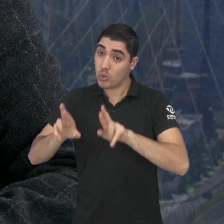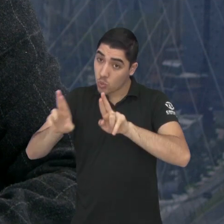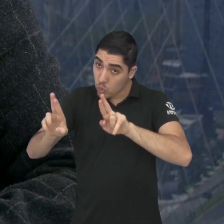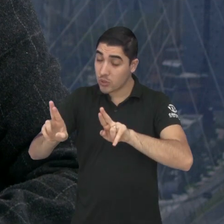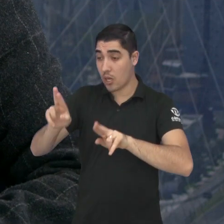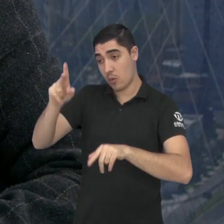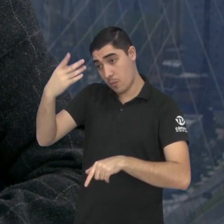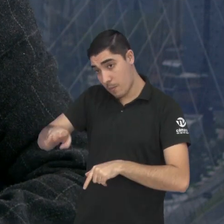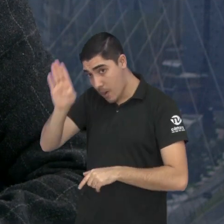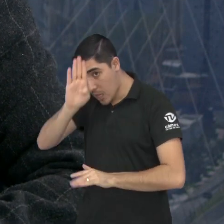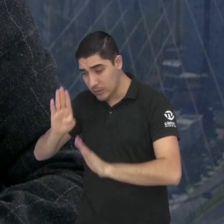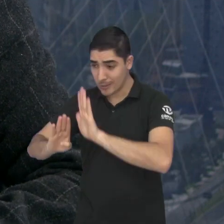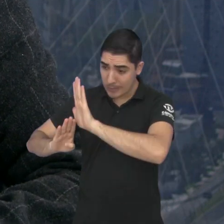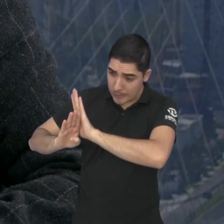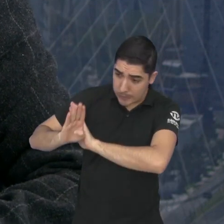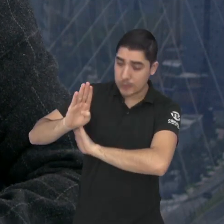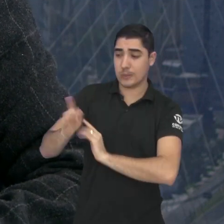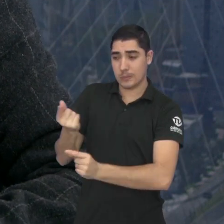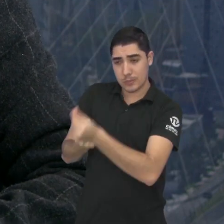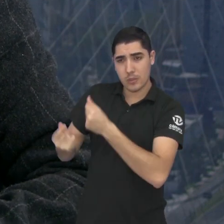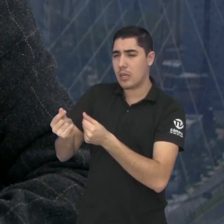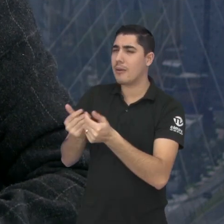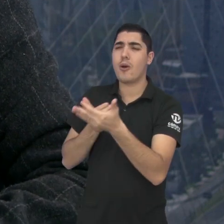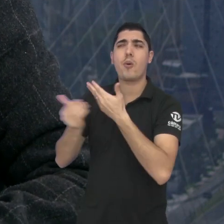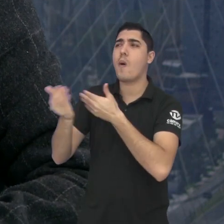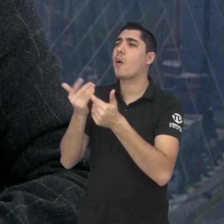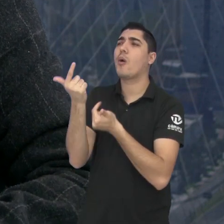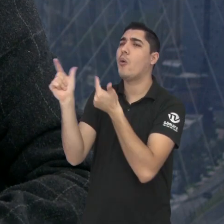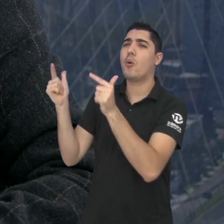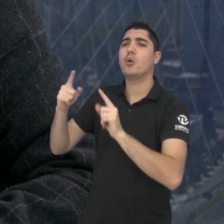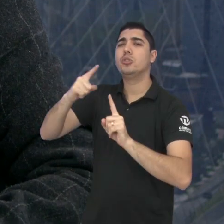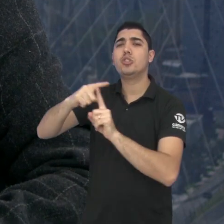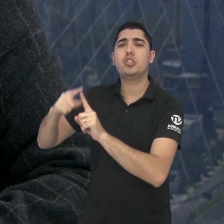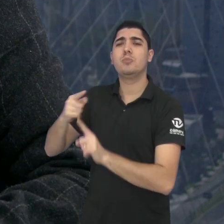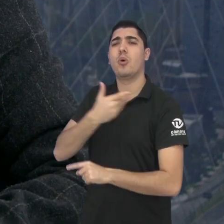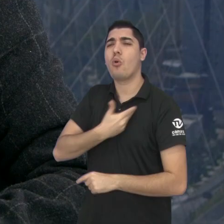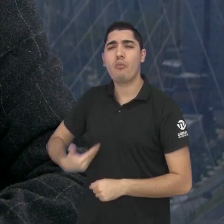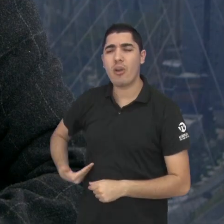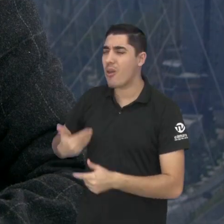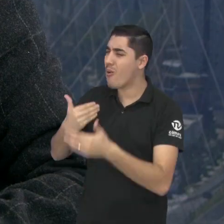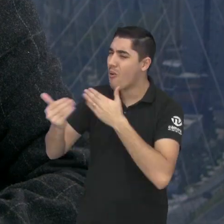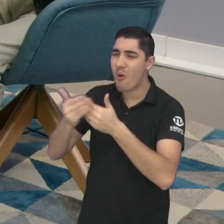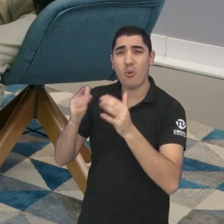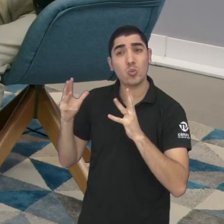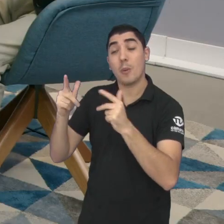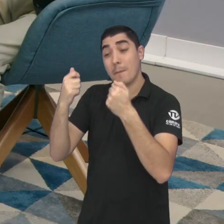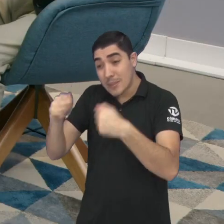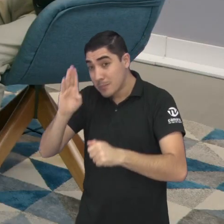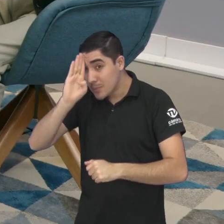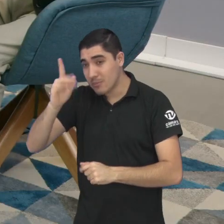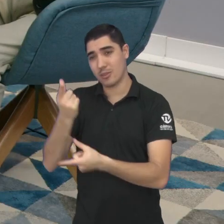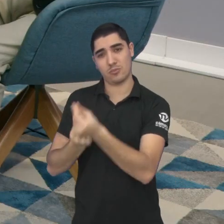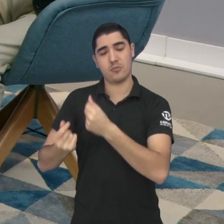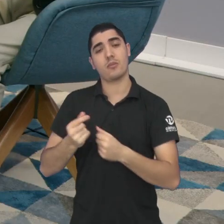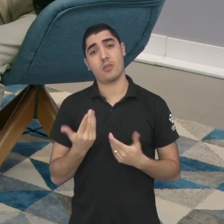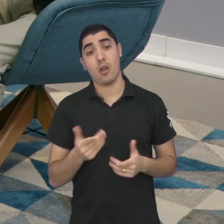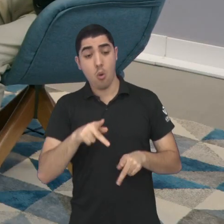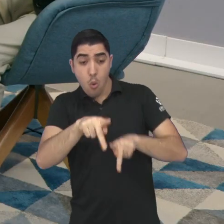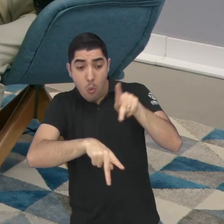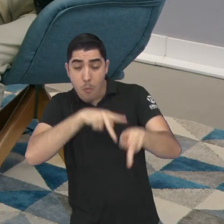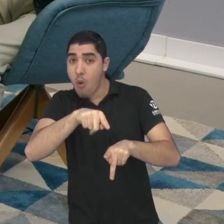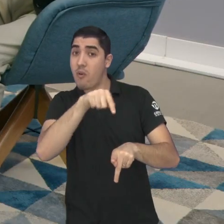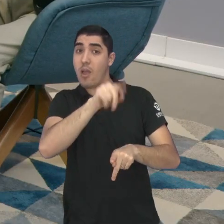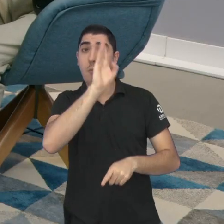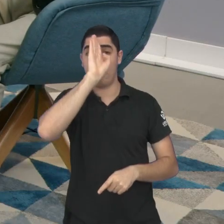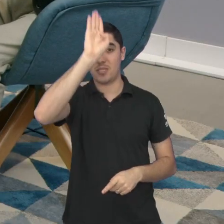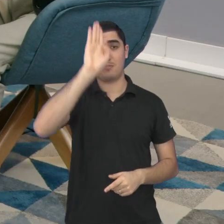possa dar certo, independente de governo, obviamente, né? Que tudo corra bem. A população tem que ser a prioridade, né? Independente do governo que